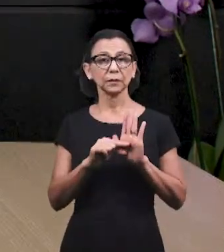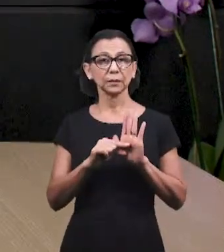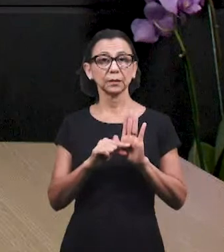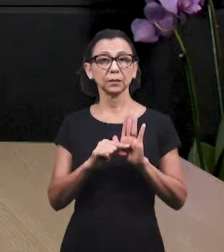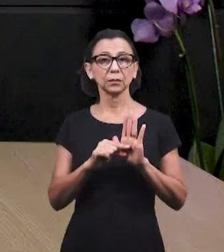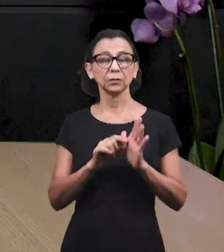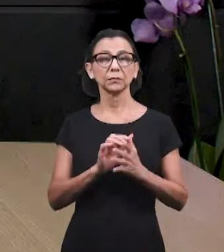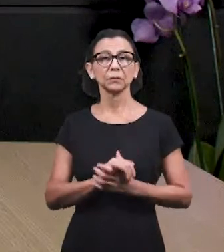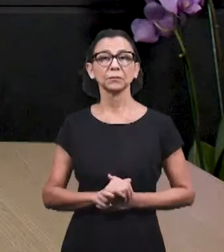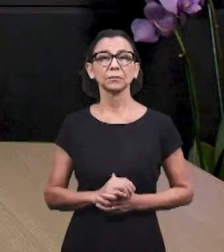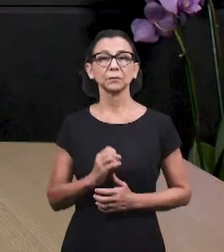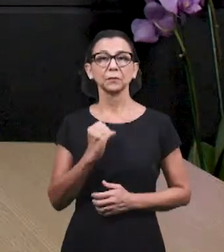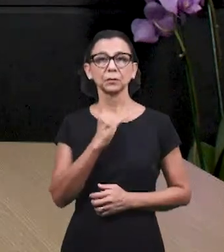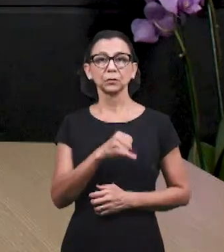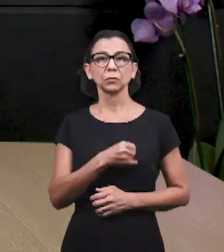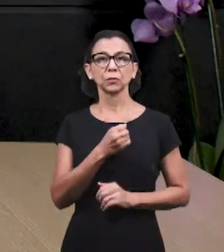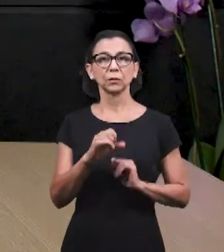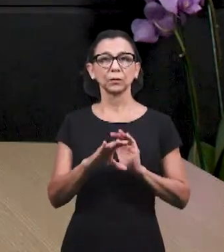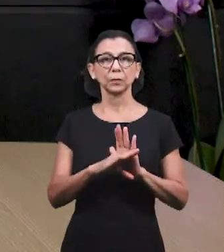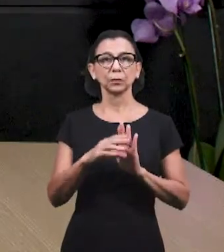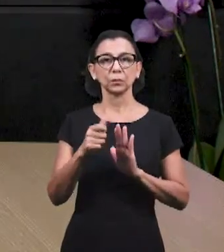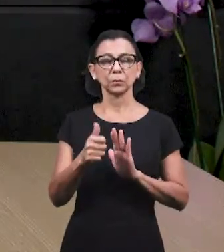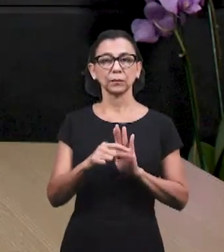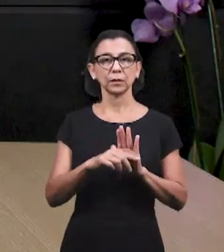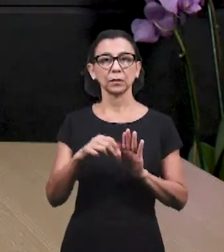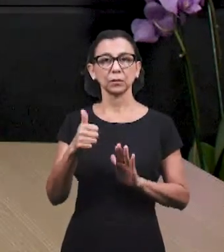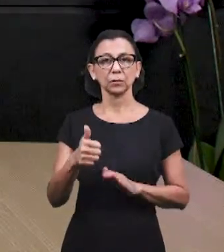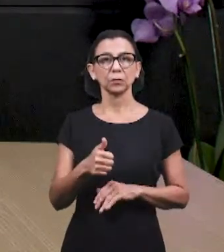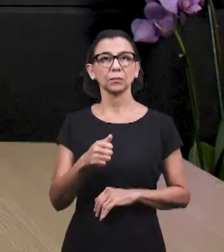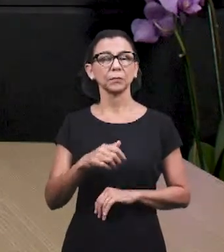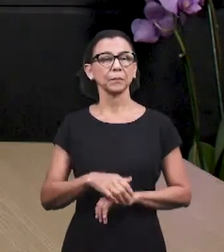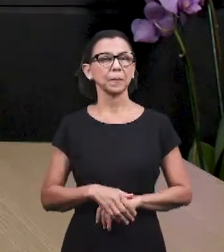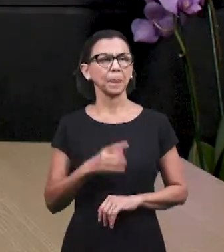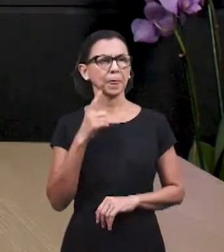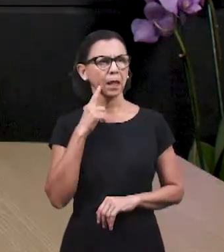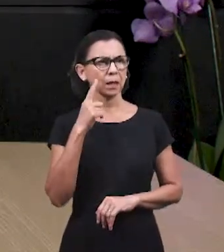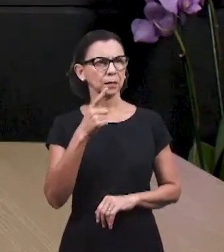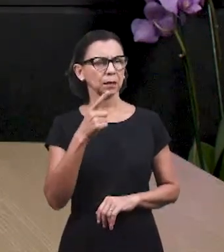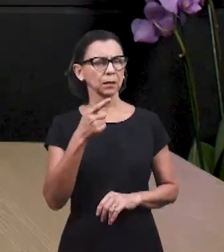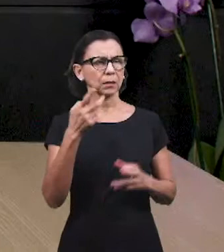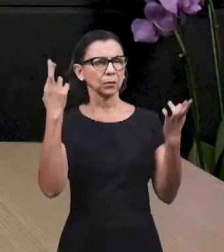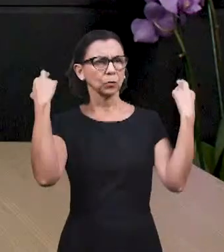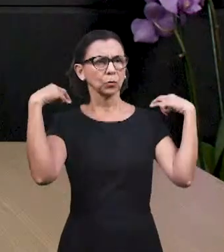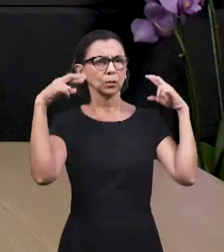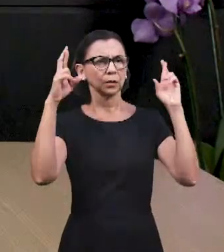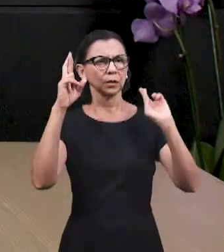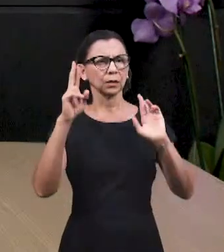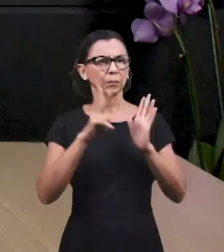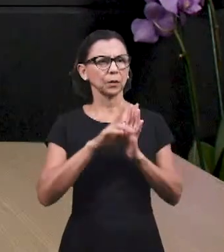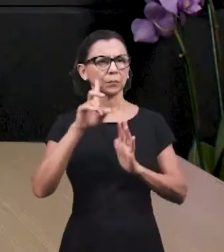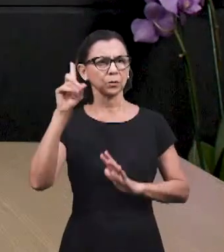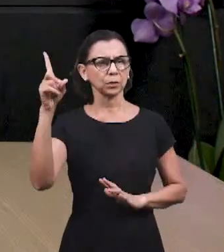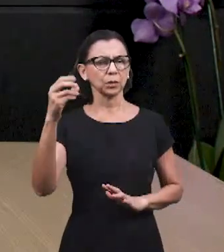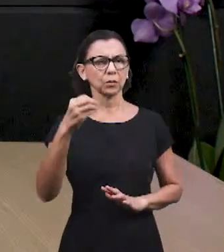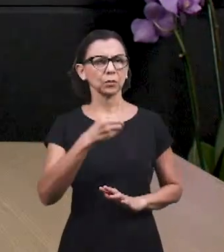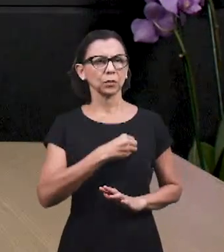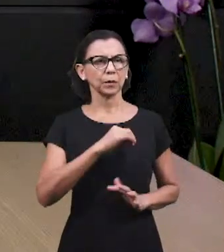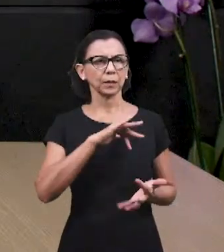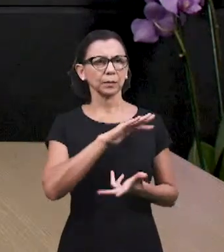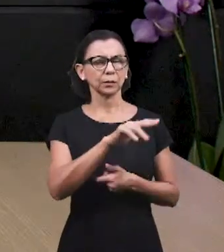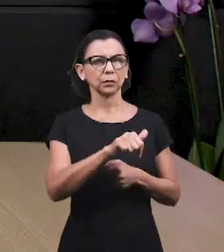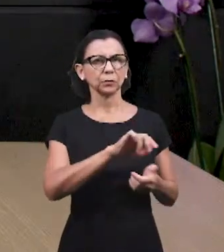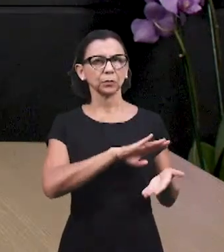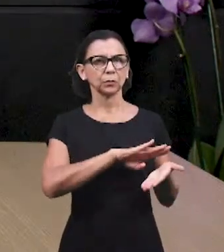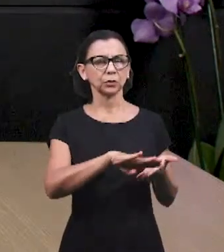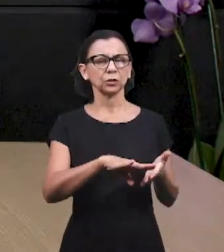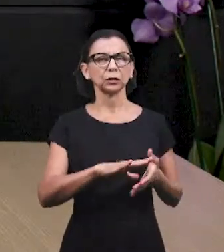João, capítulo 1, verso 29. Eis o Cordeiro de Deus que tira o pecado do mundo. Da mesma maneira, a Gabi respondeu muito bem